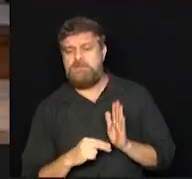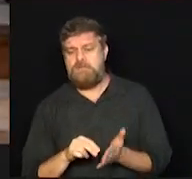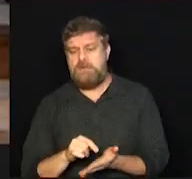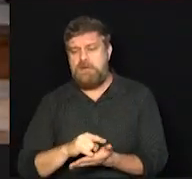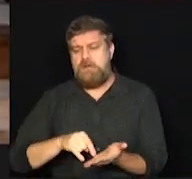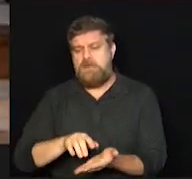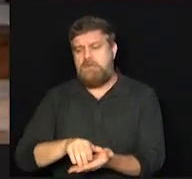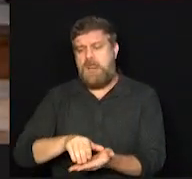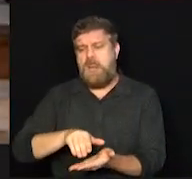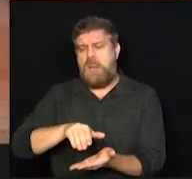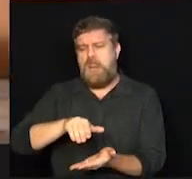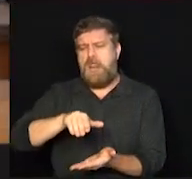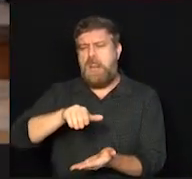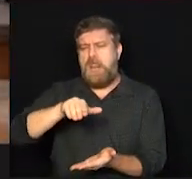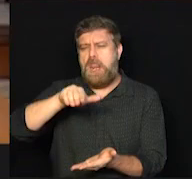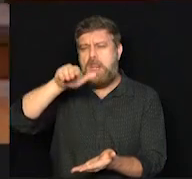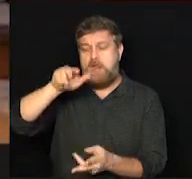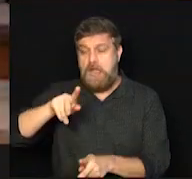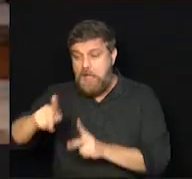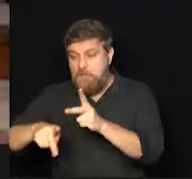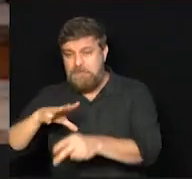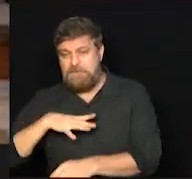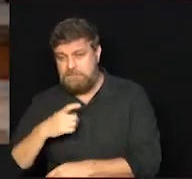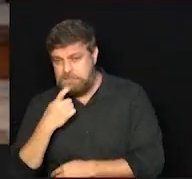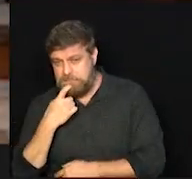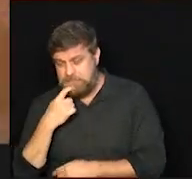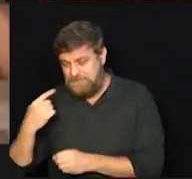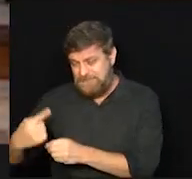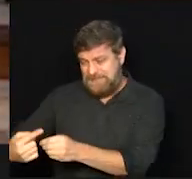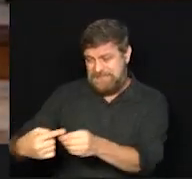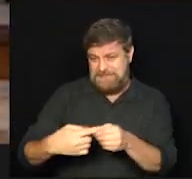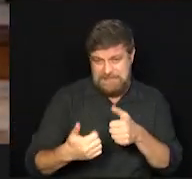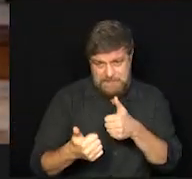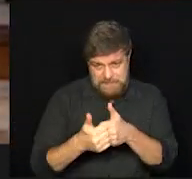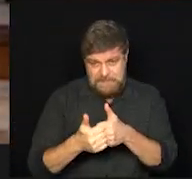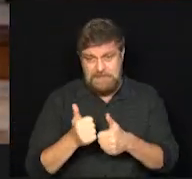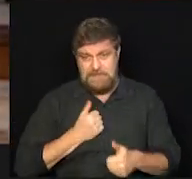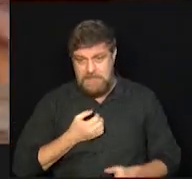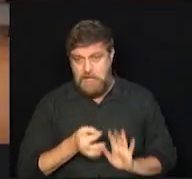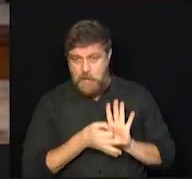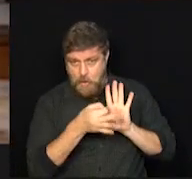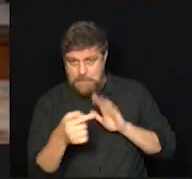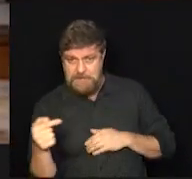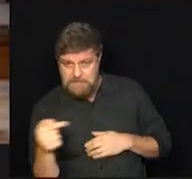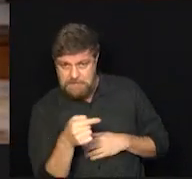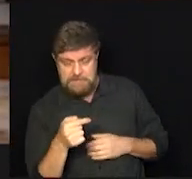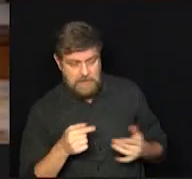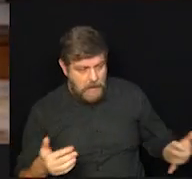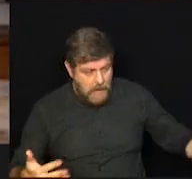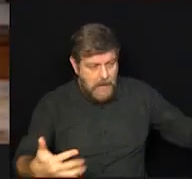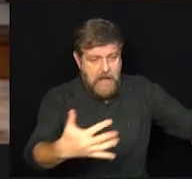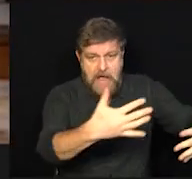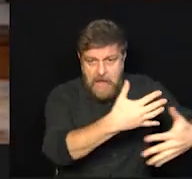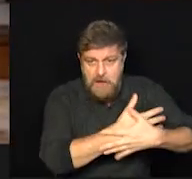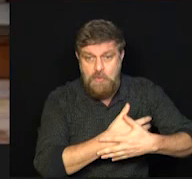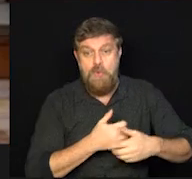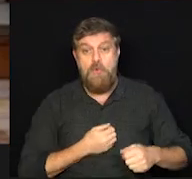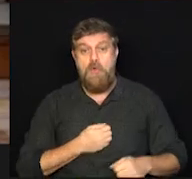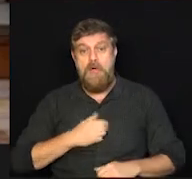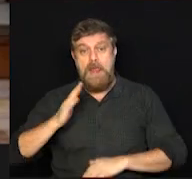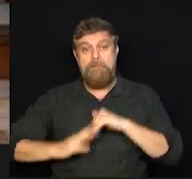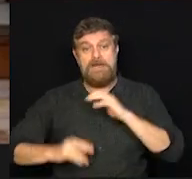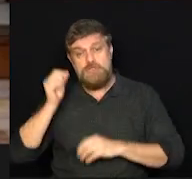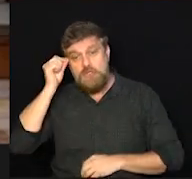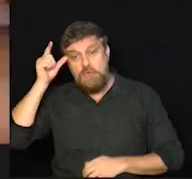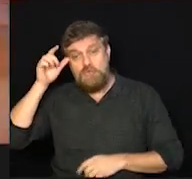né a população de Campinas e de outras cidades vem se manifestando o casarão ele a cole também uma produção estadual